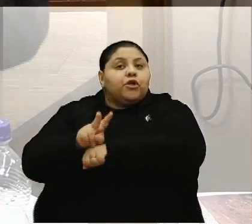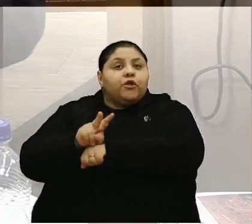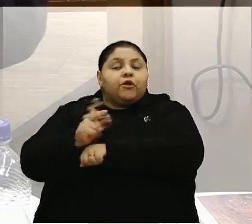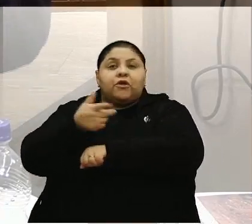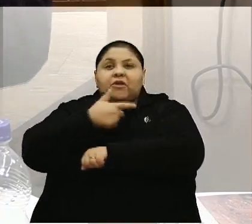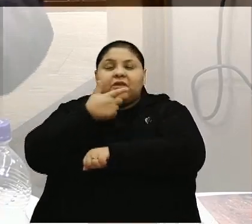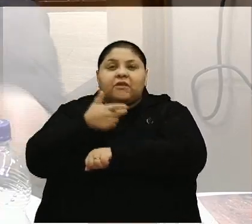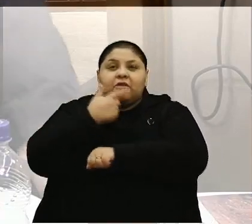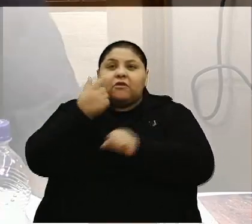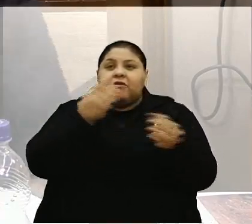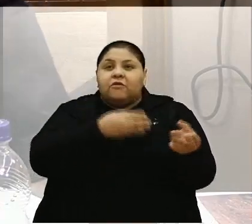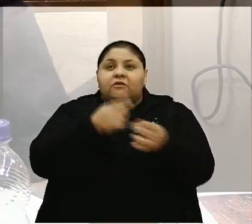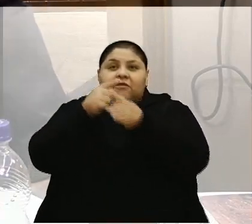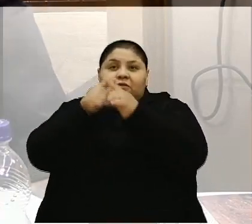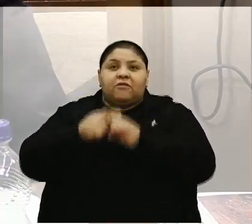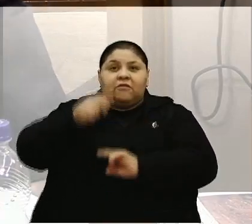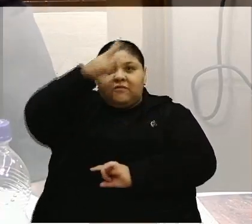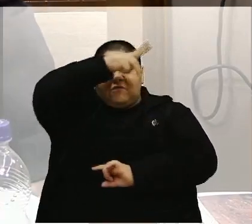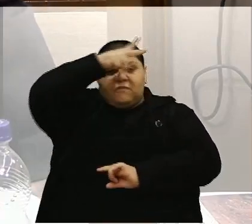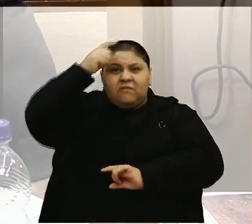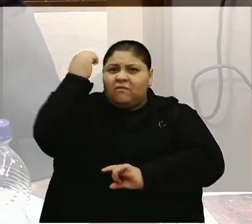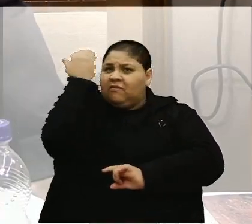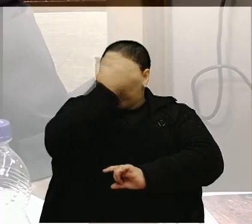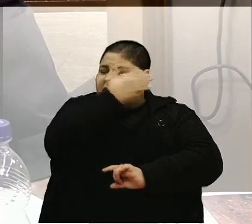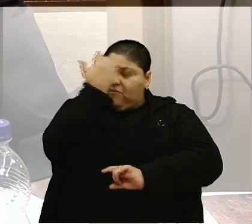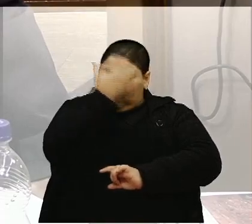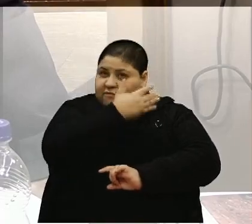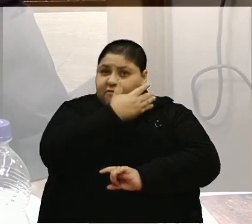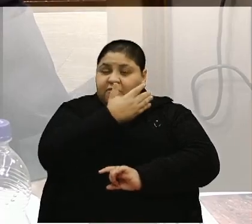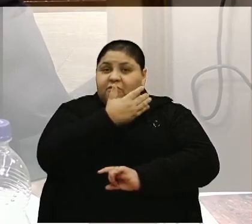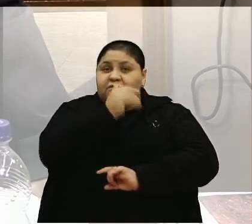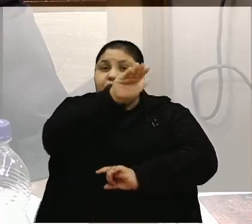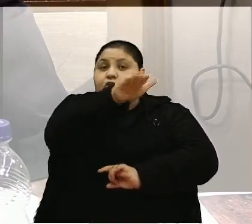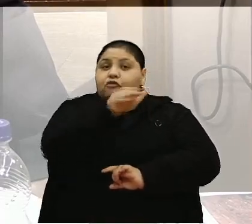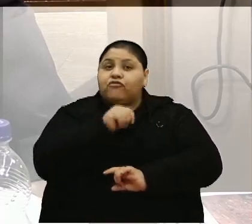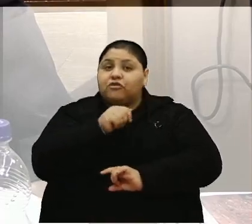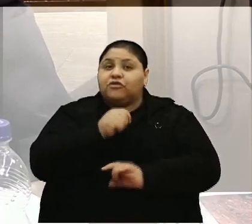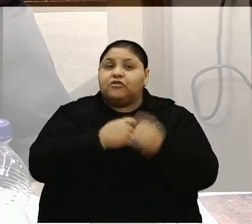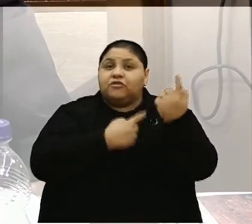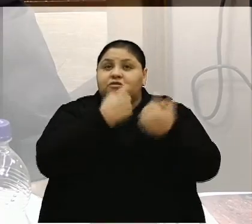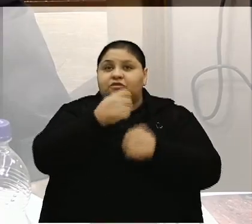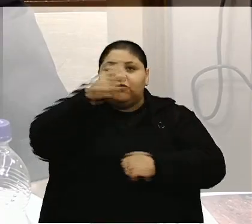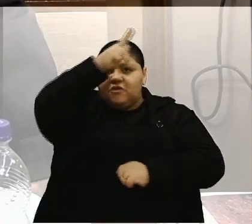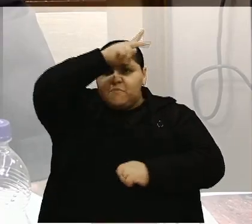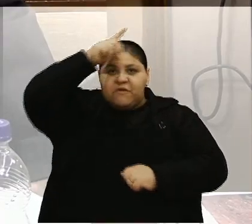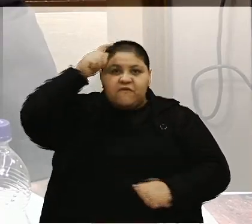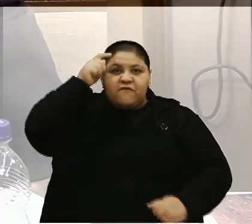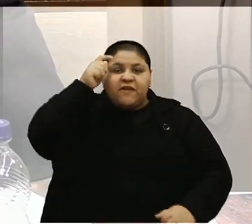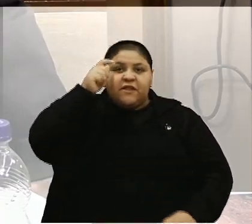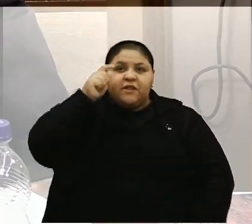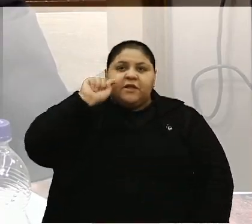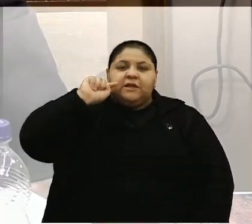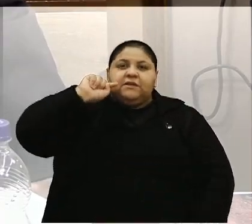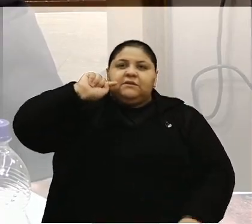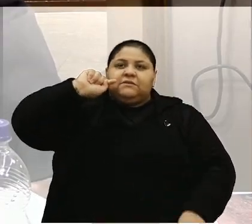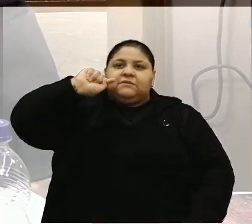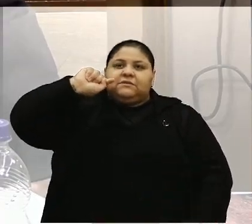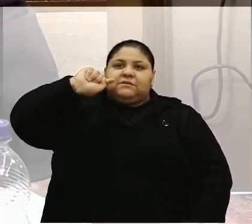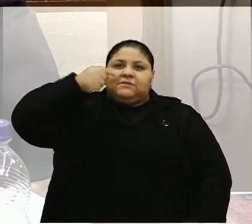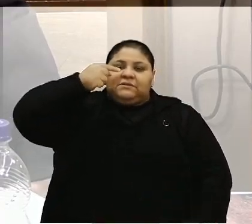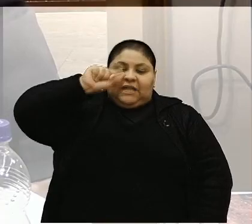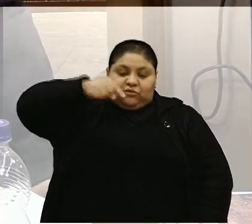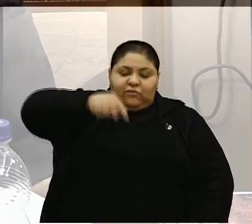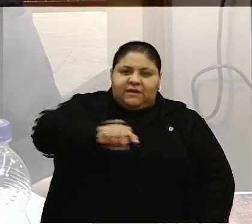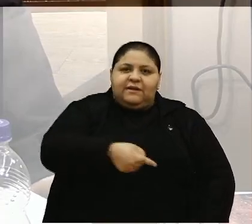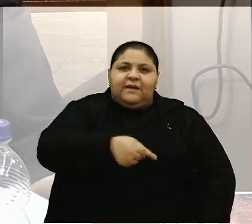né, que muitas vezes o prefeito Adiló foi apelidado, né, foi chamado por alguns de prefeito Tatu. Olha, vereador,